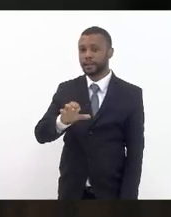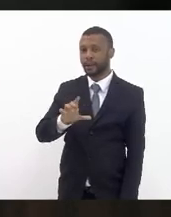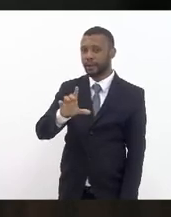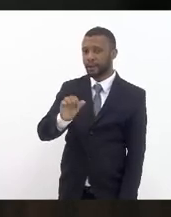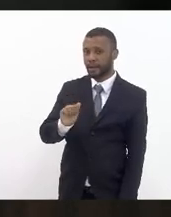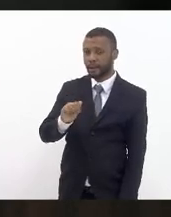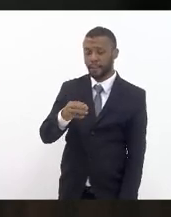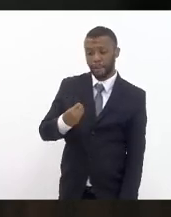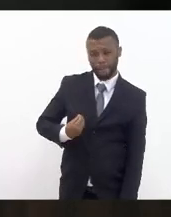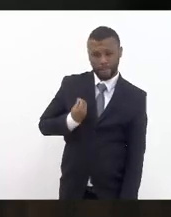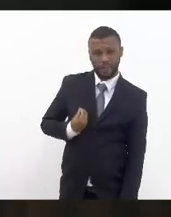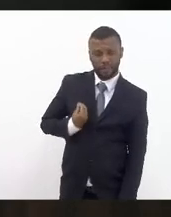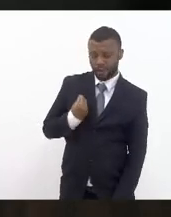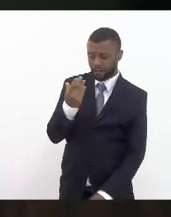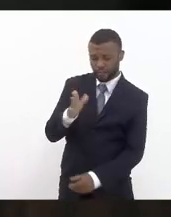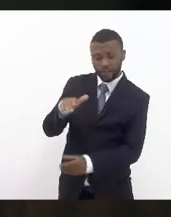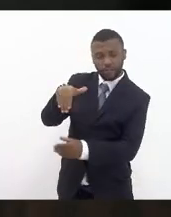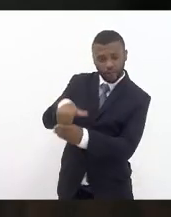Não entrou.